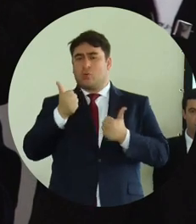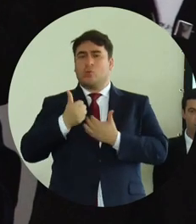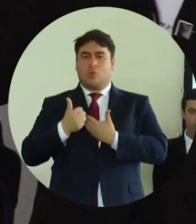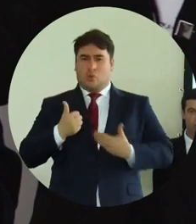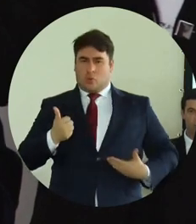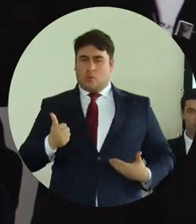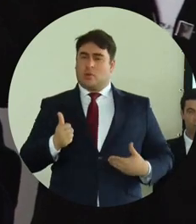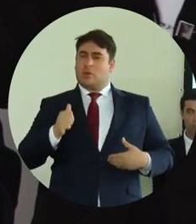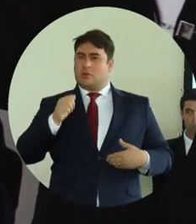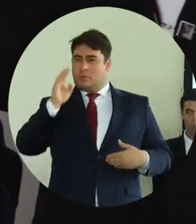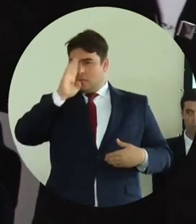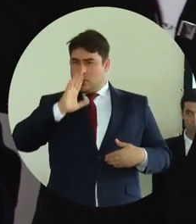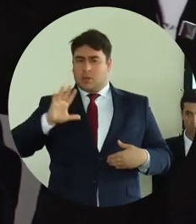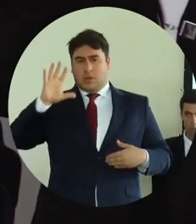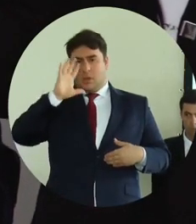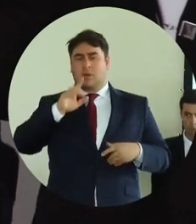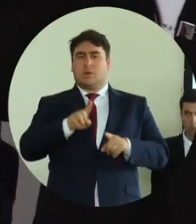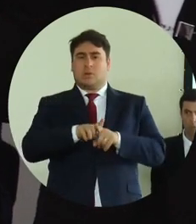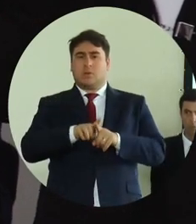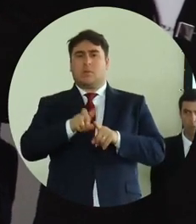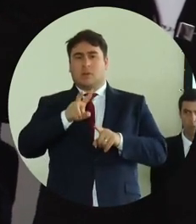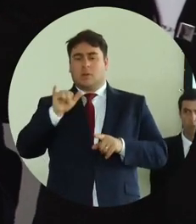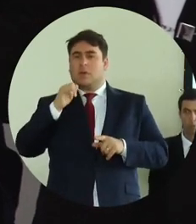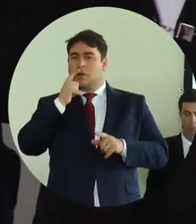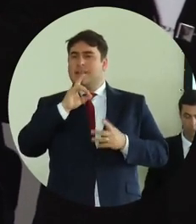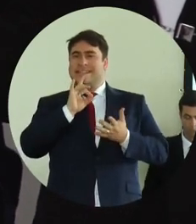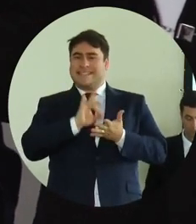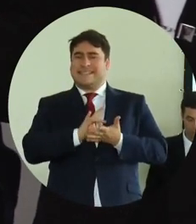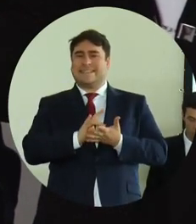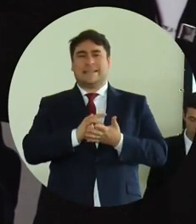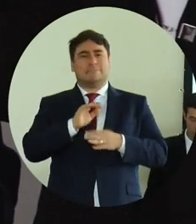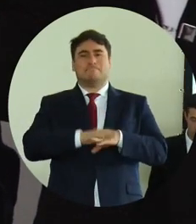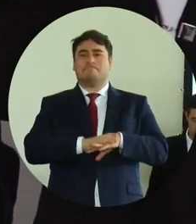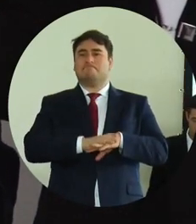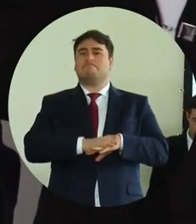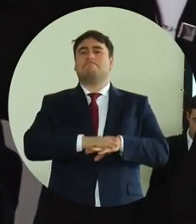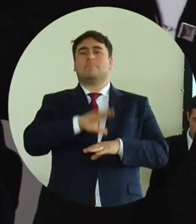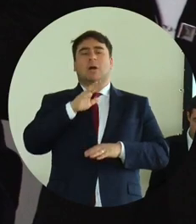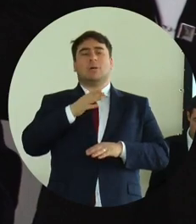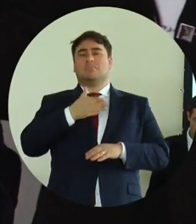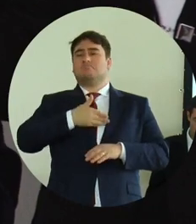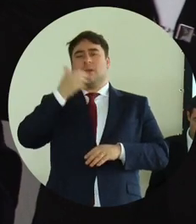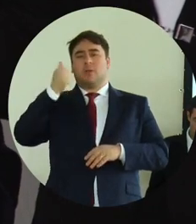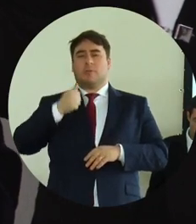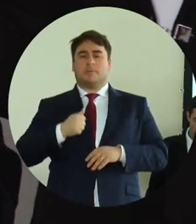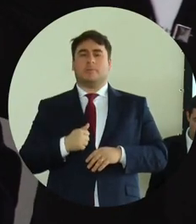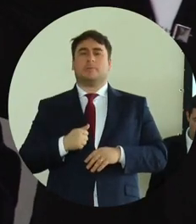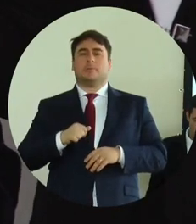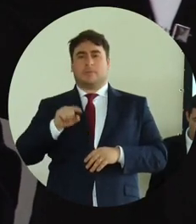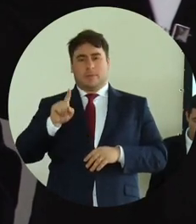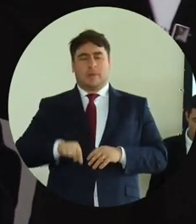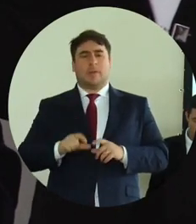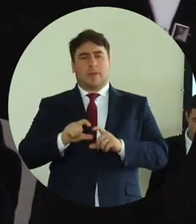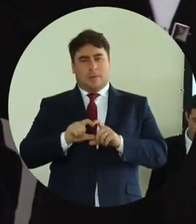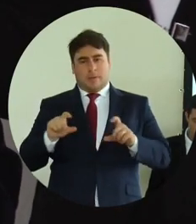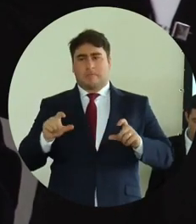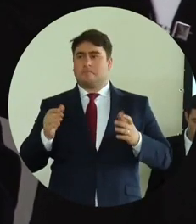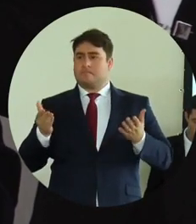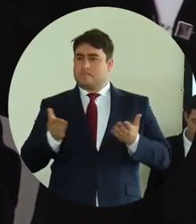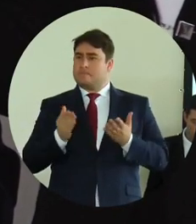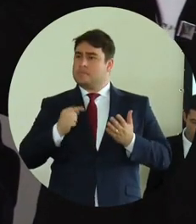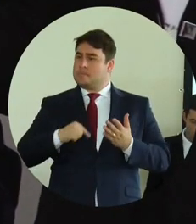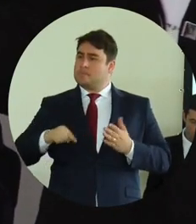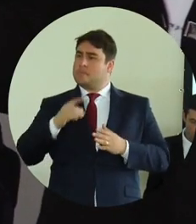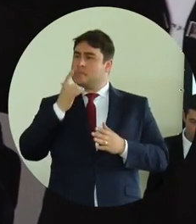governo federal e que nós vamos ter condição de fazer muito mais e muito melhor. É esse momento que nós